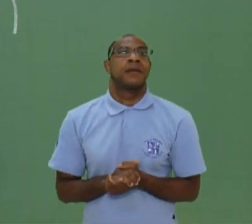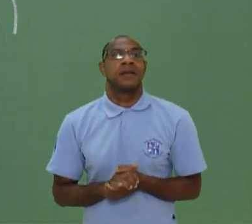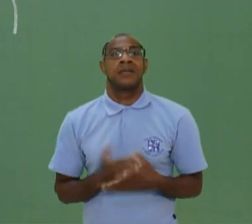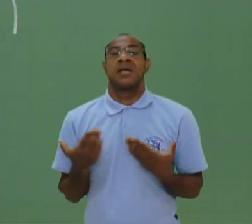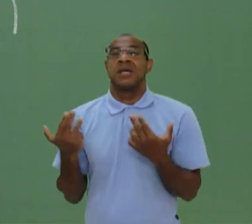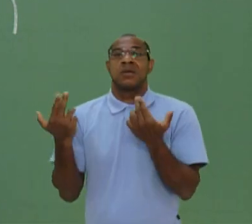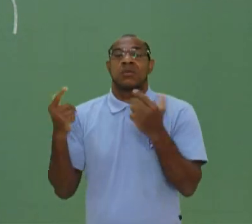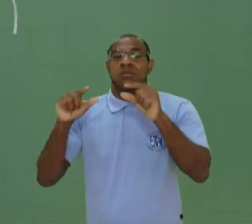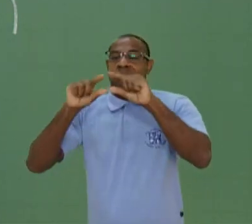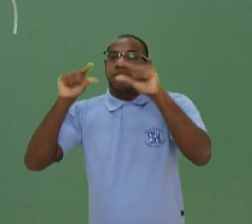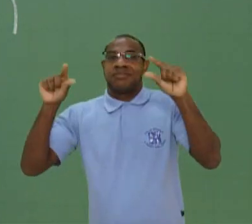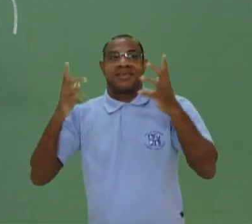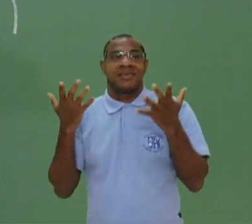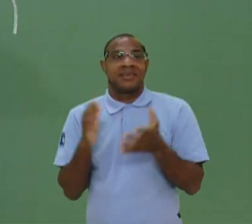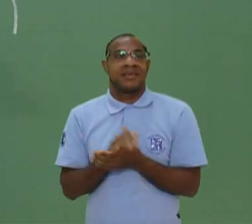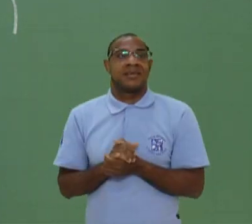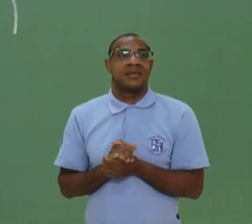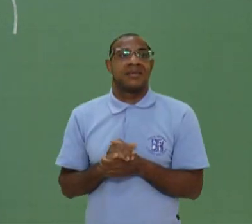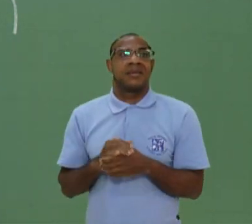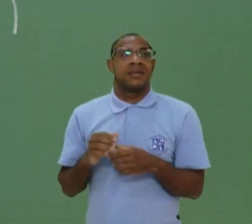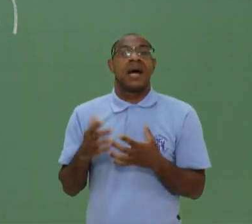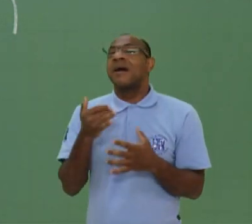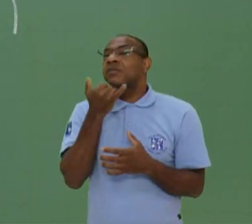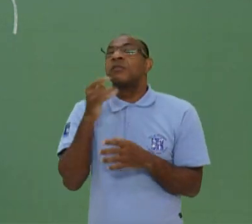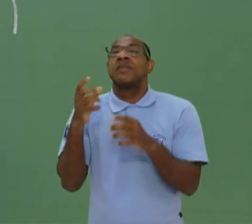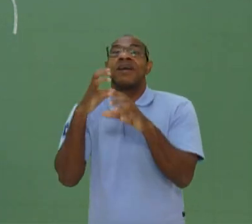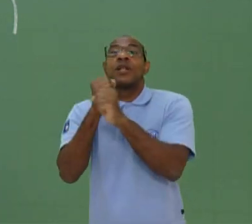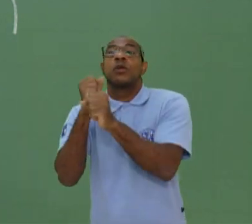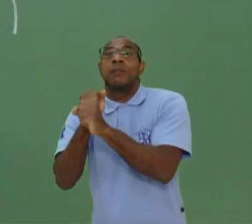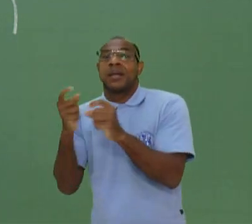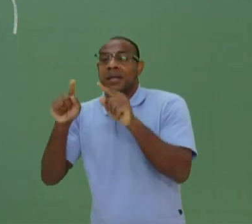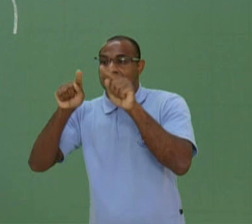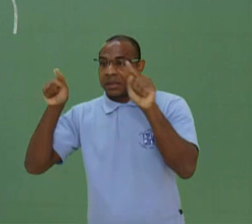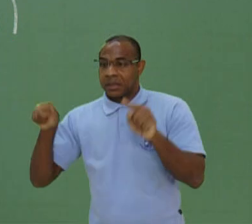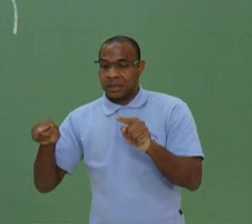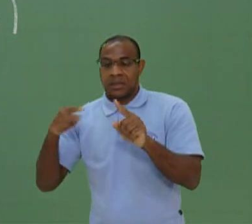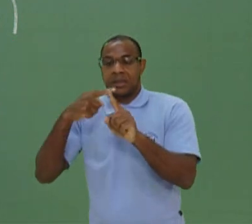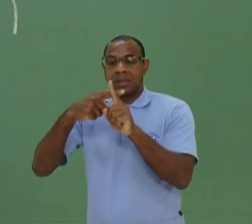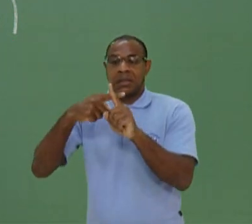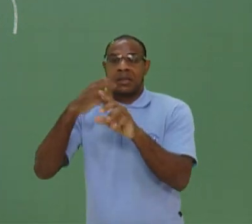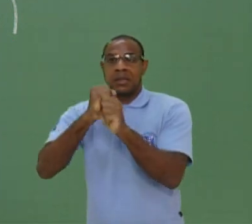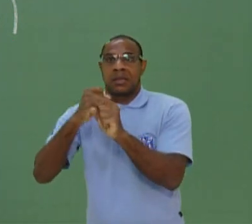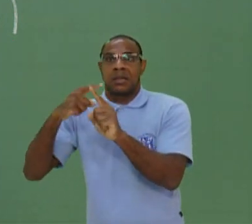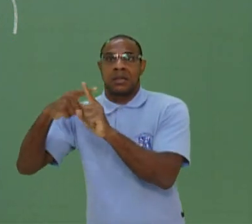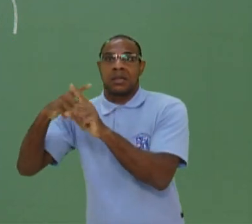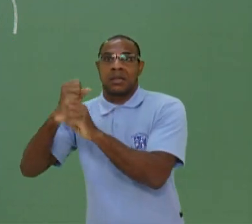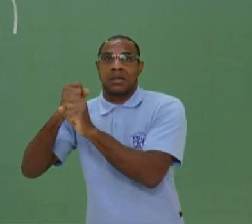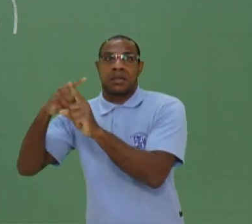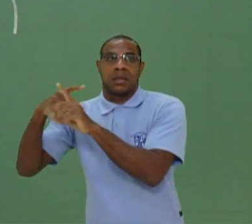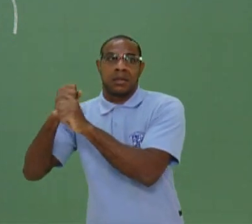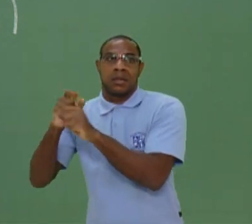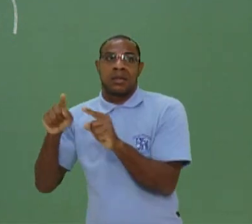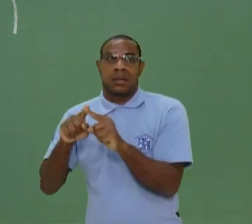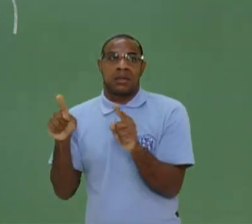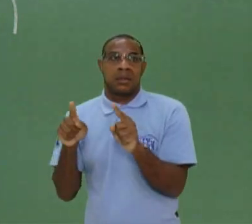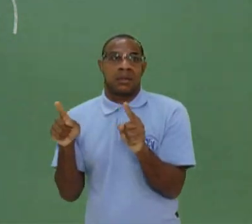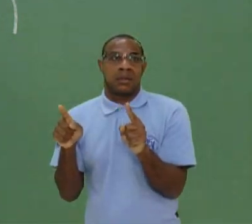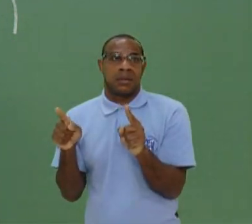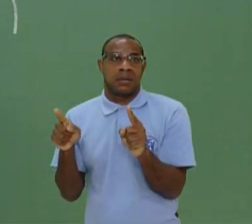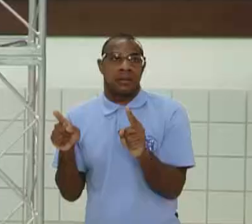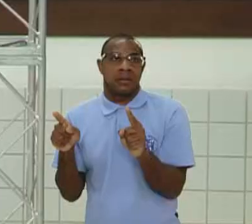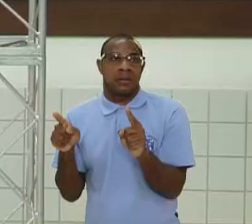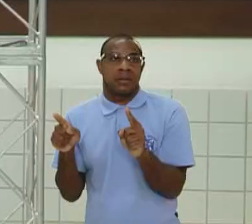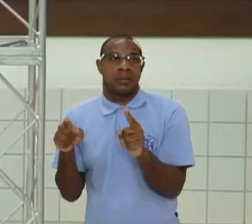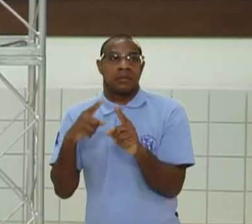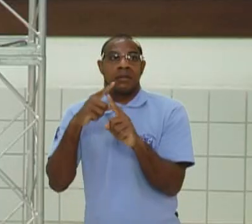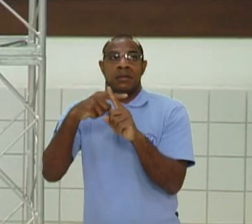coisa aqui. Você está somando os argumentos. É cosseno da soma dos argumentos. Por